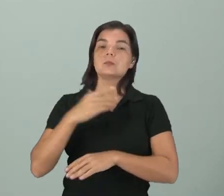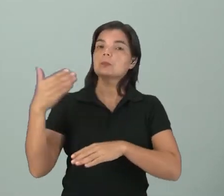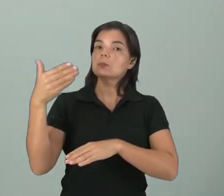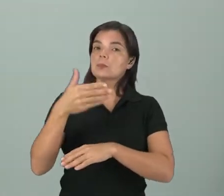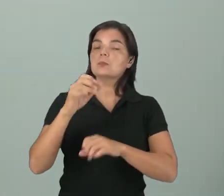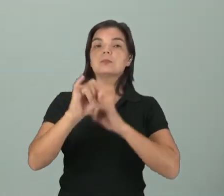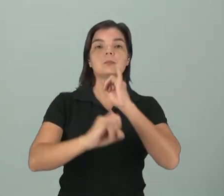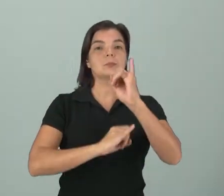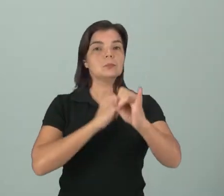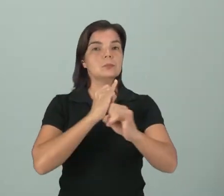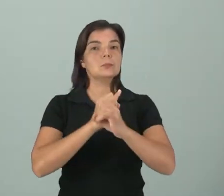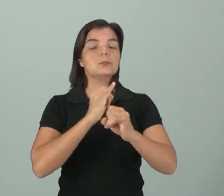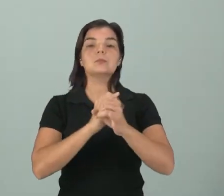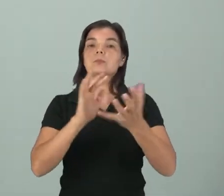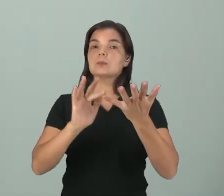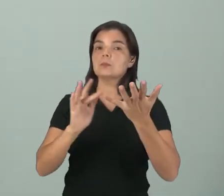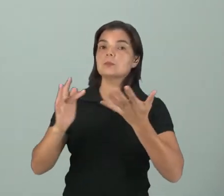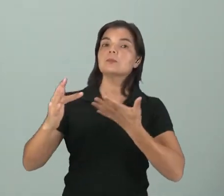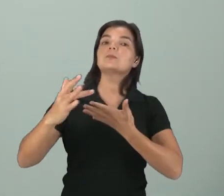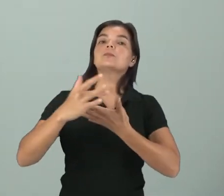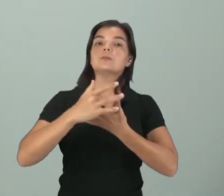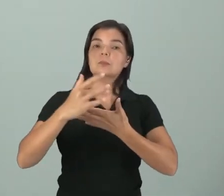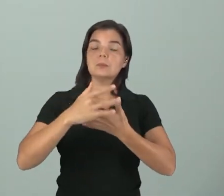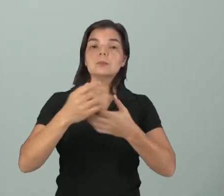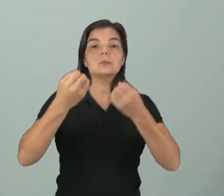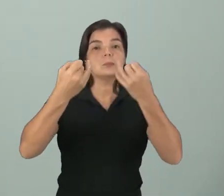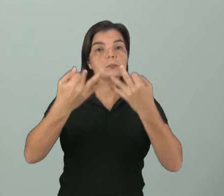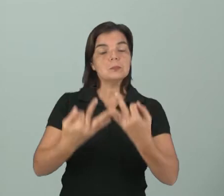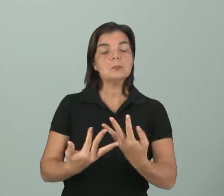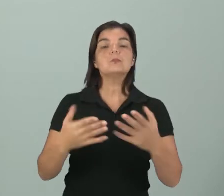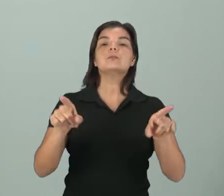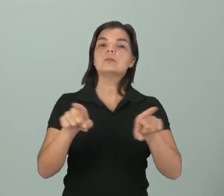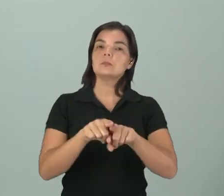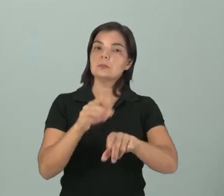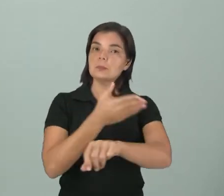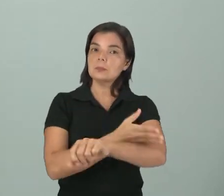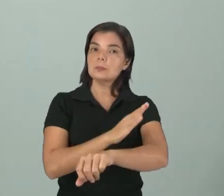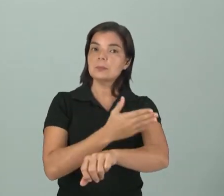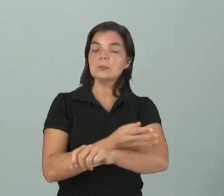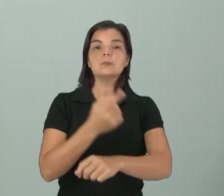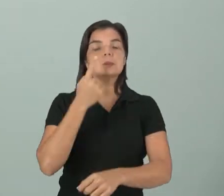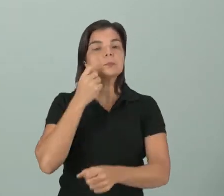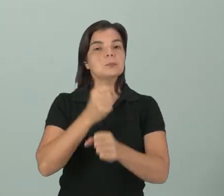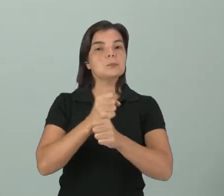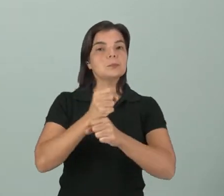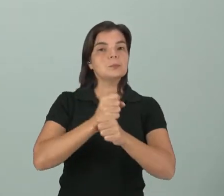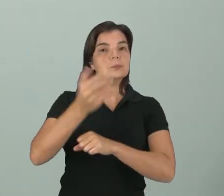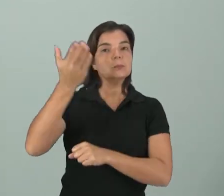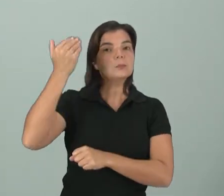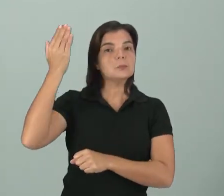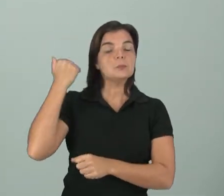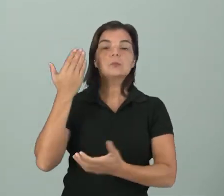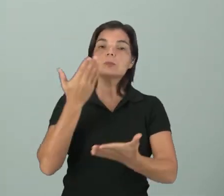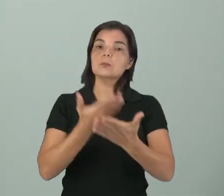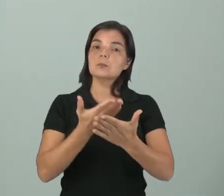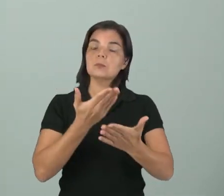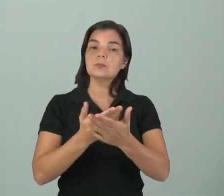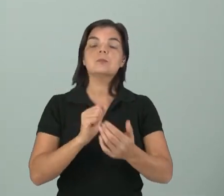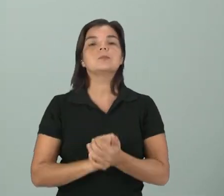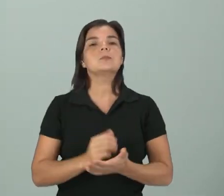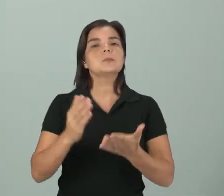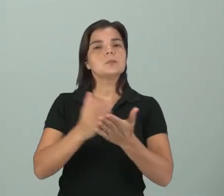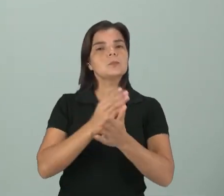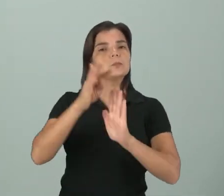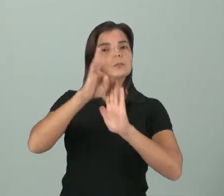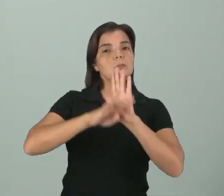acesso à internet, às redes sociais, e nós vamos falar um pouco dessas práticas. No ano passado, nós já estudamos